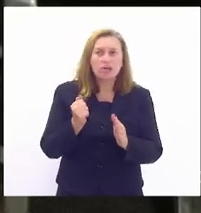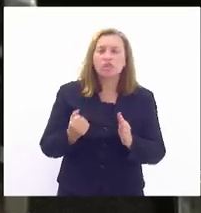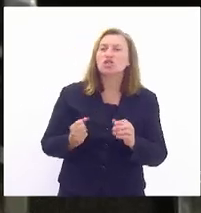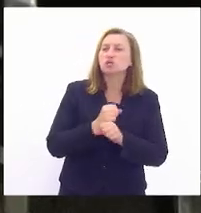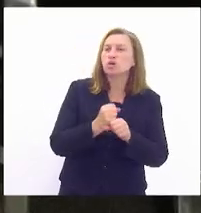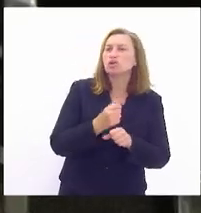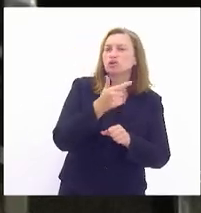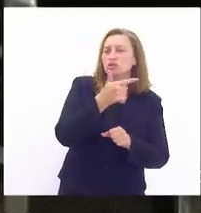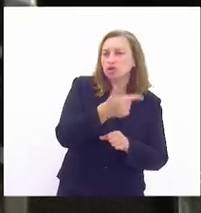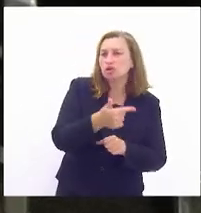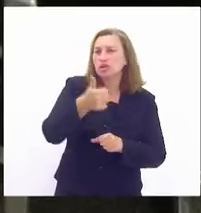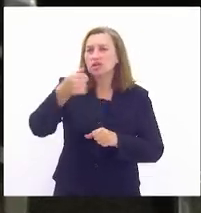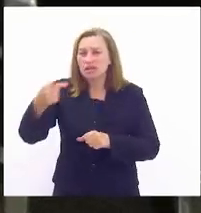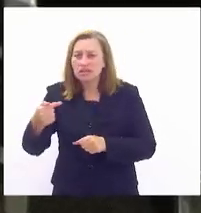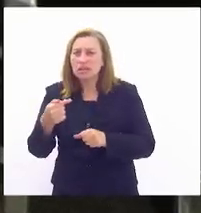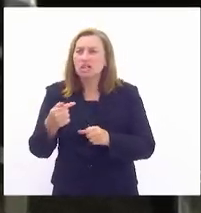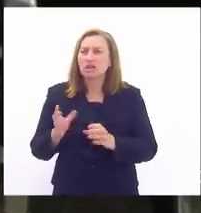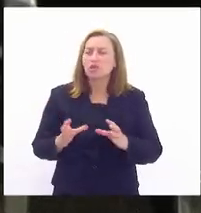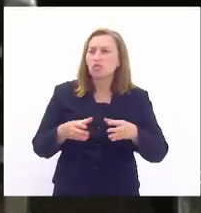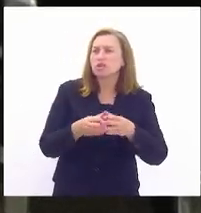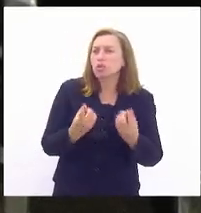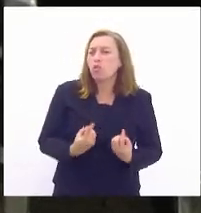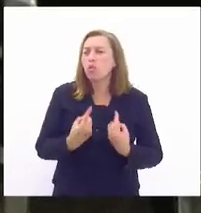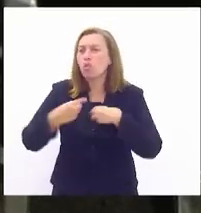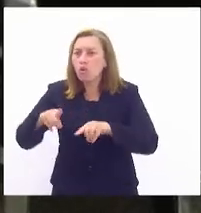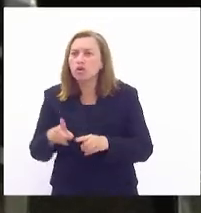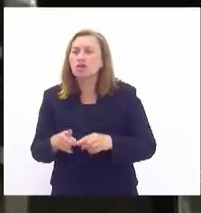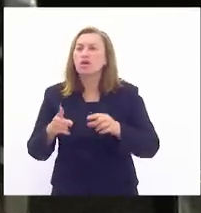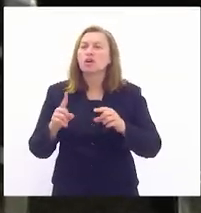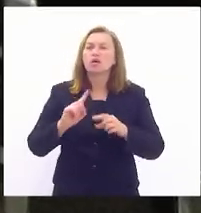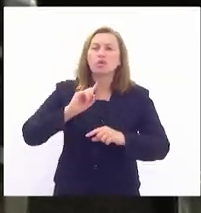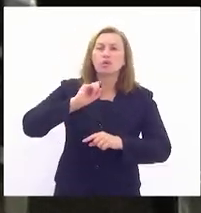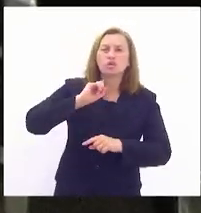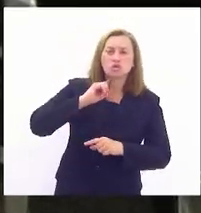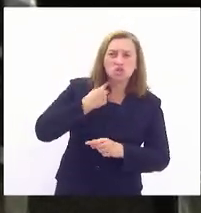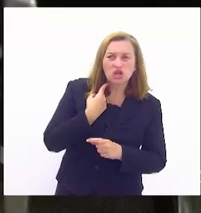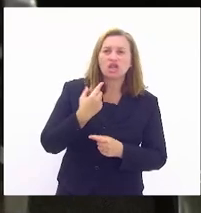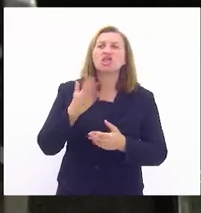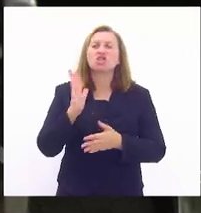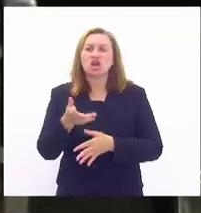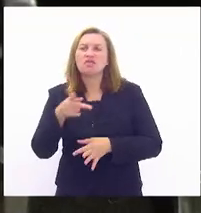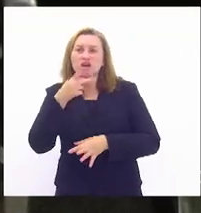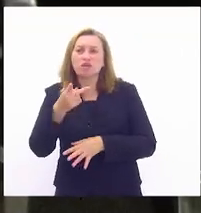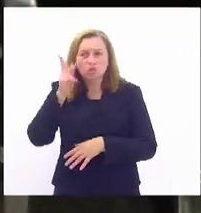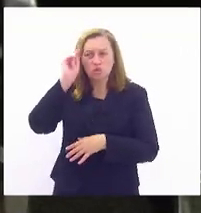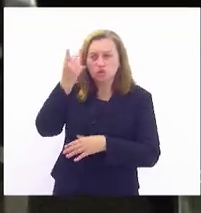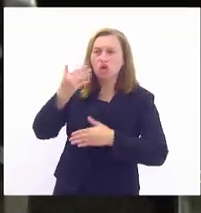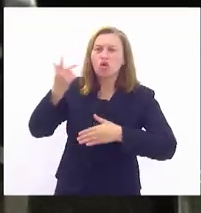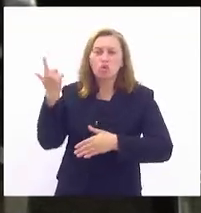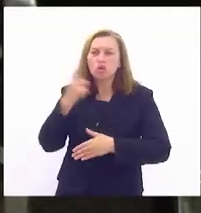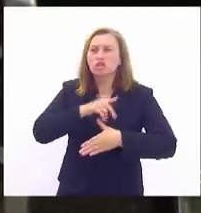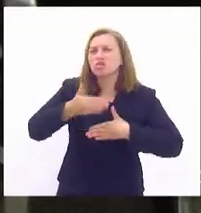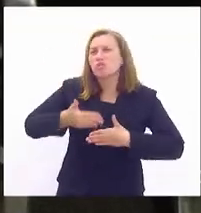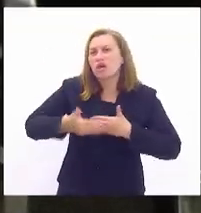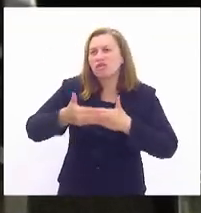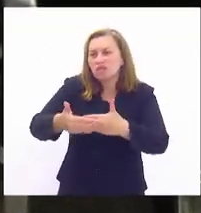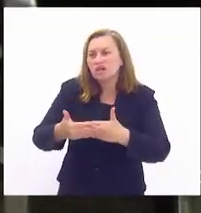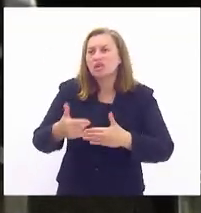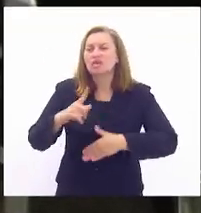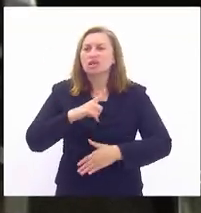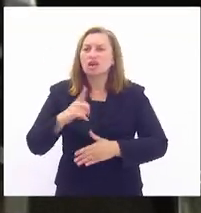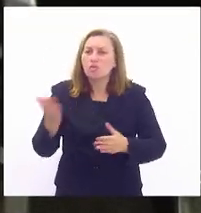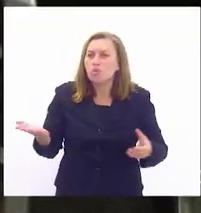importante comissão contra a poluição, que já tratou da questão da escória, conseguimos avanço, hoje existe uma ação civil